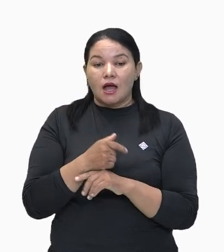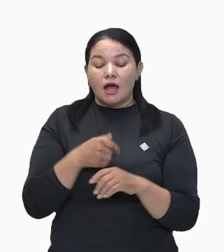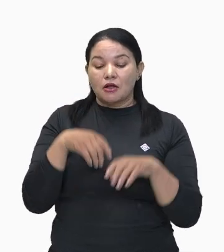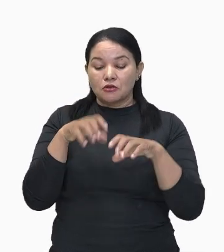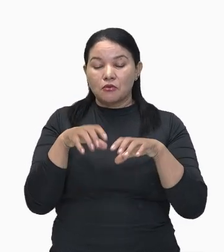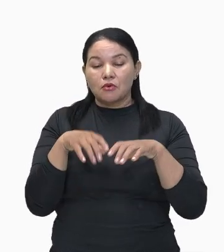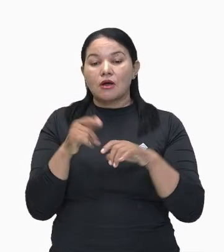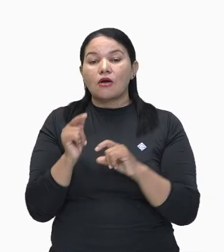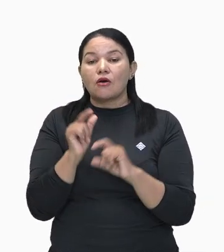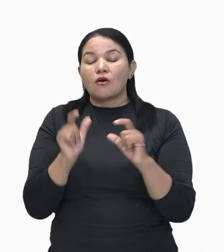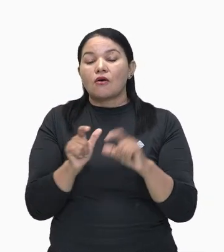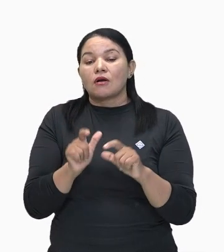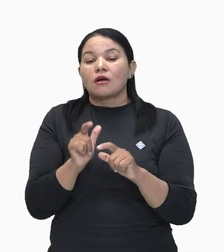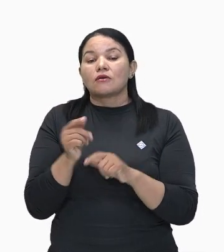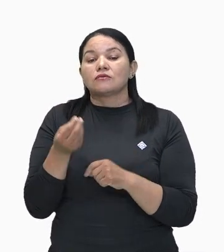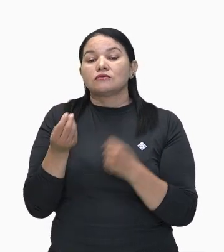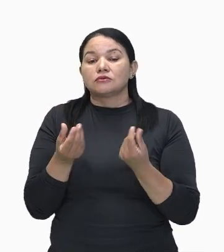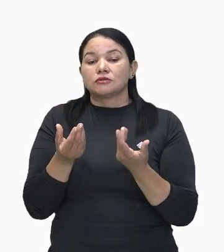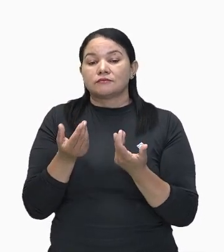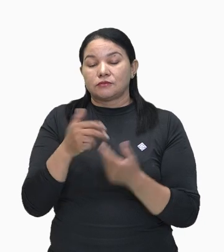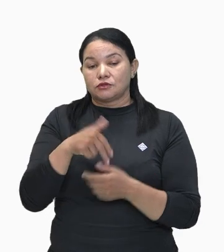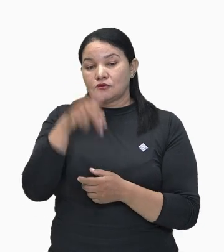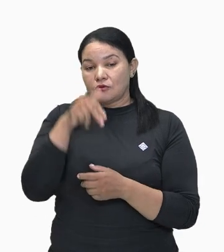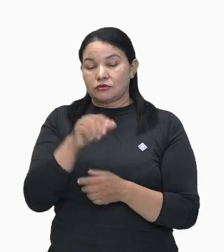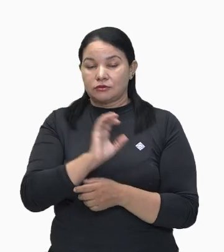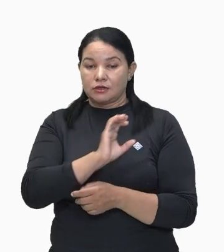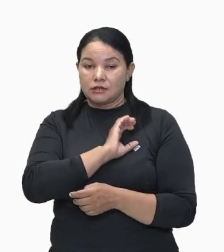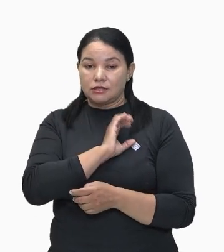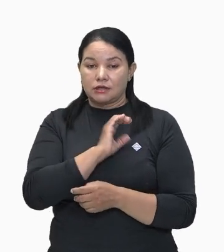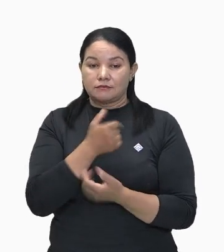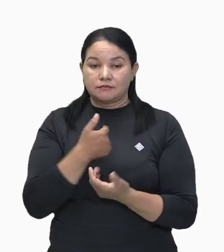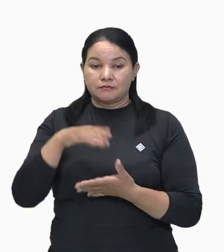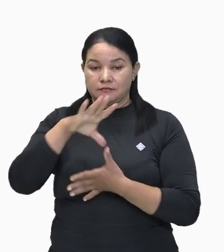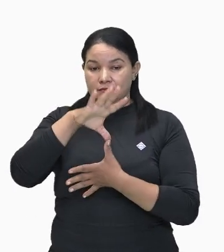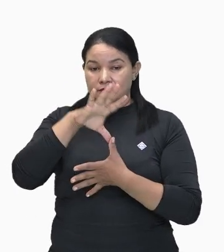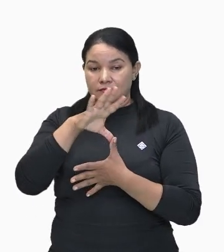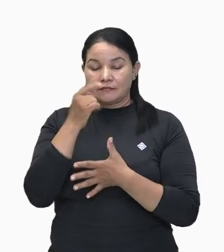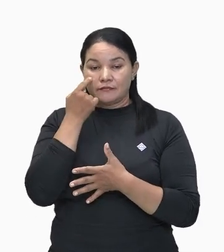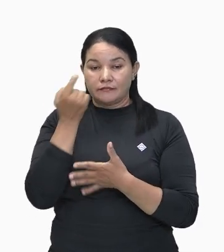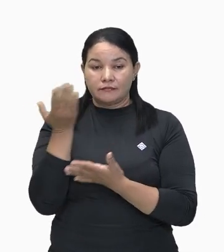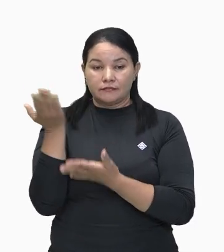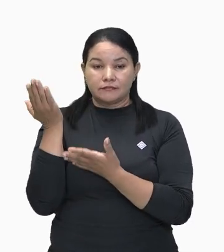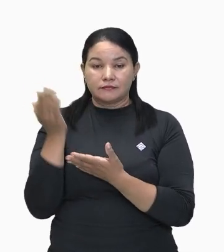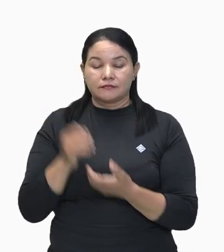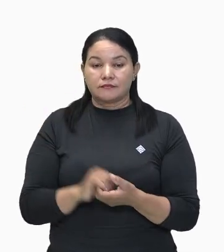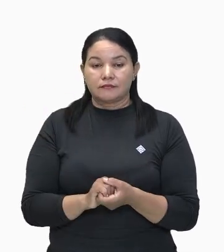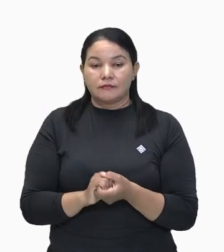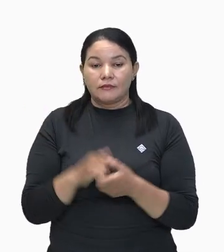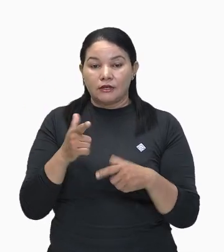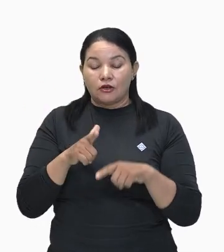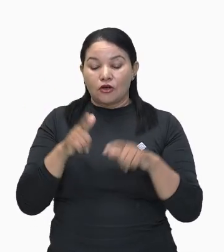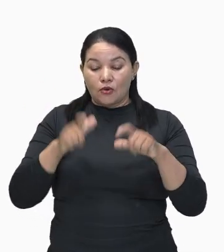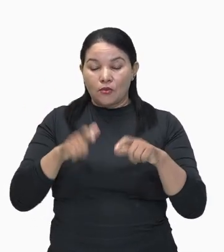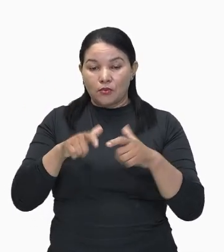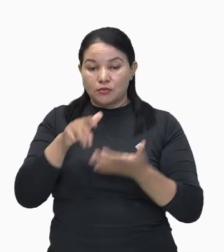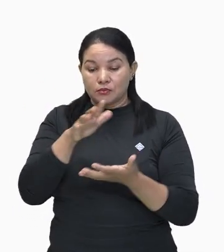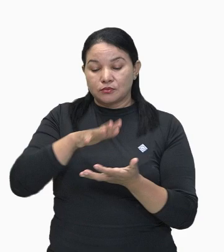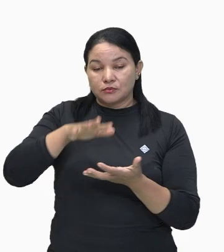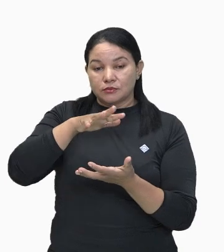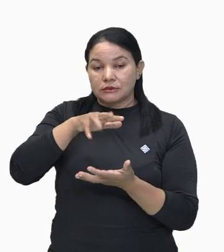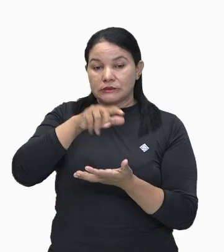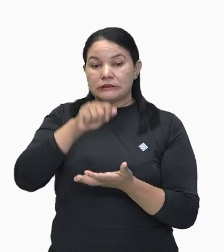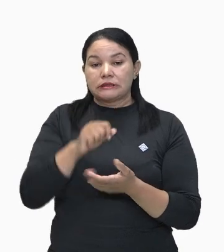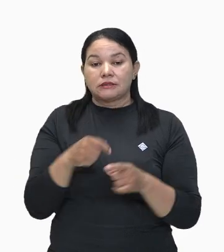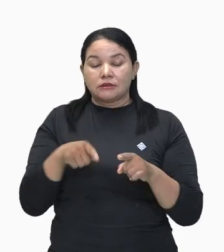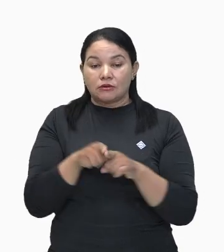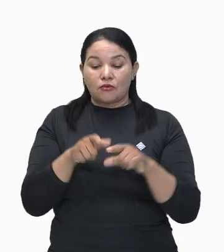é o norte do Canadá, ali nas regiões, também ali na parte mais ártica do seu território. Então, é o território